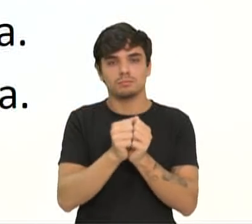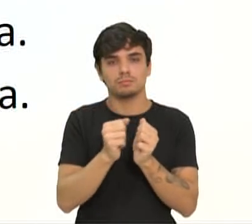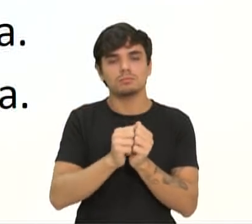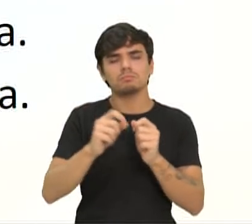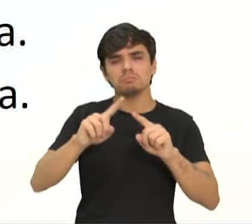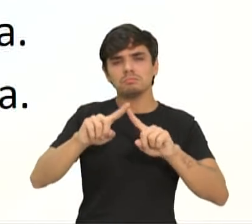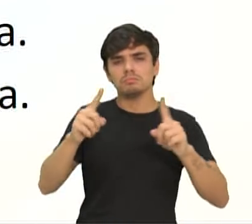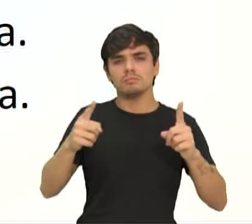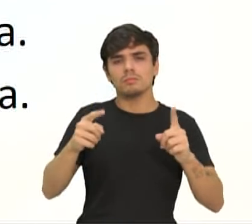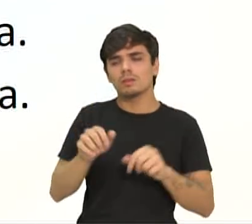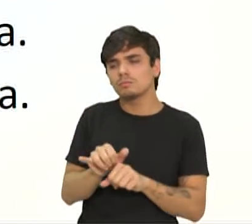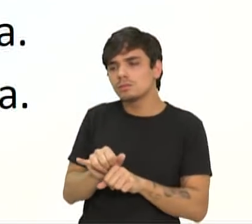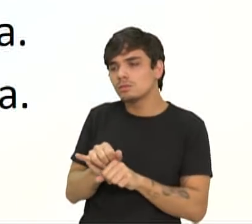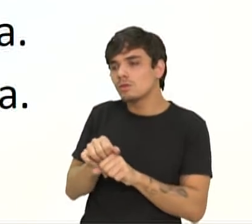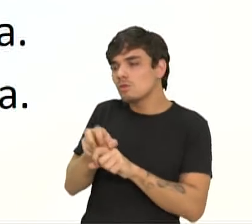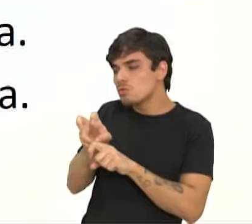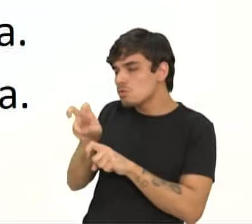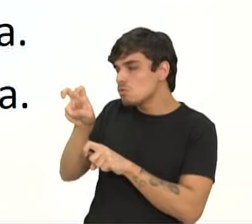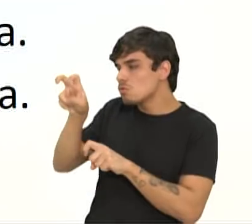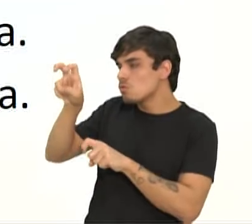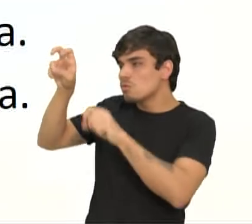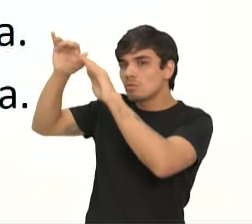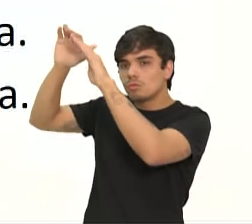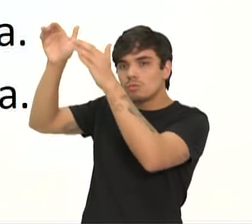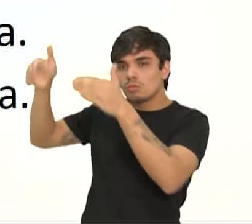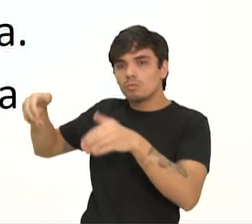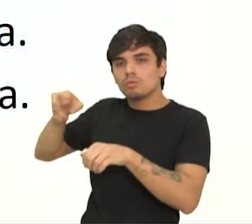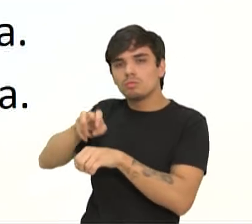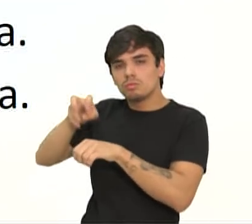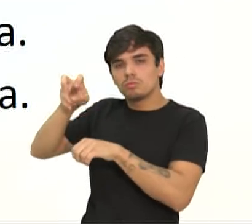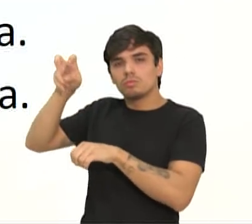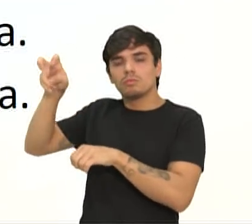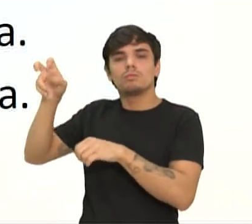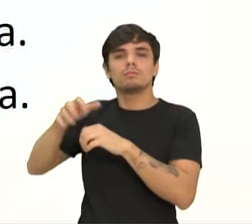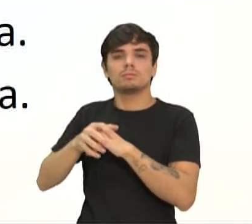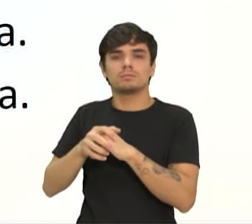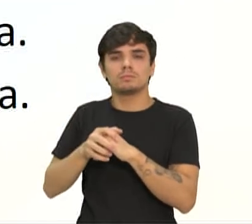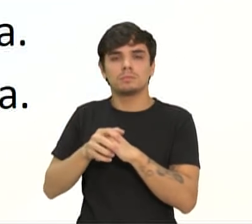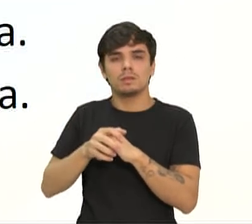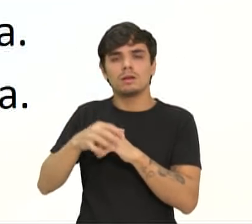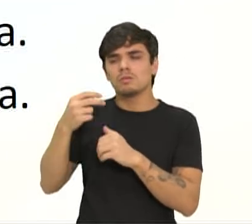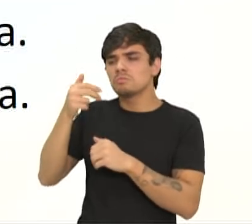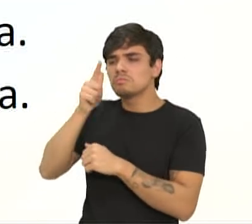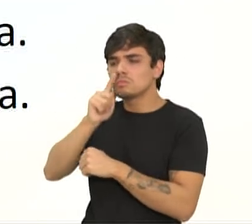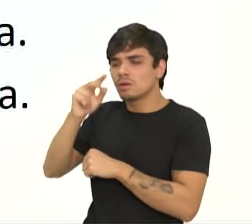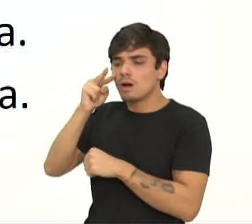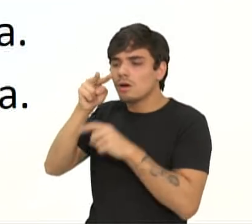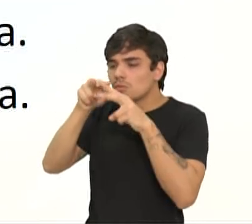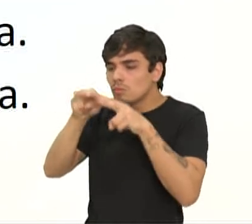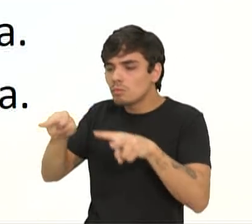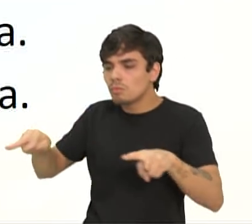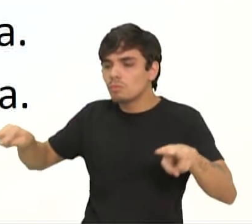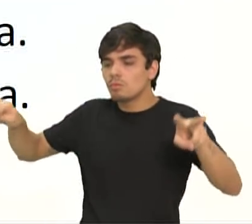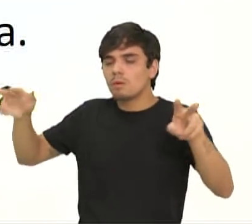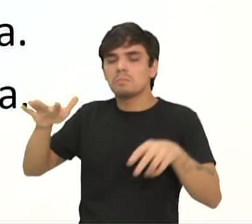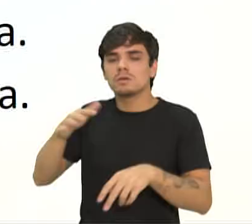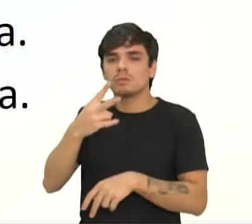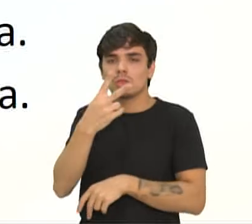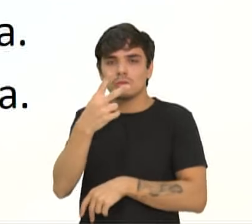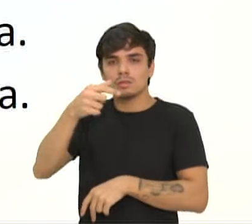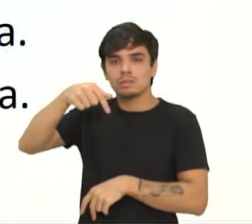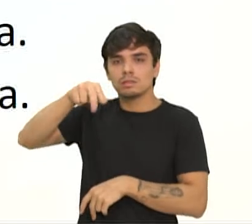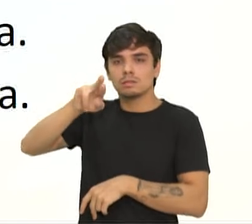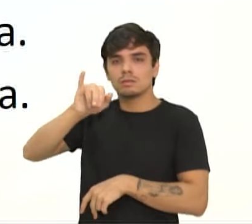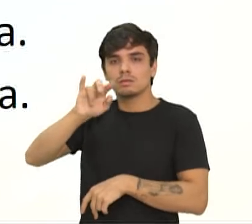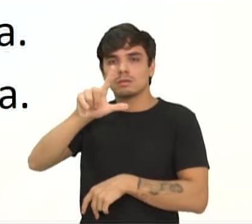Mas, subindo-se ao morro mais alto da fazenda, tornava-se a avistá-lo, a uns 2 quilômetros de